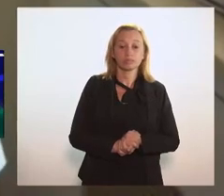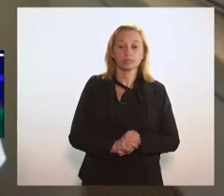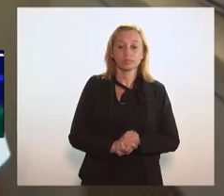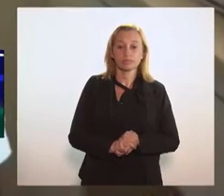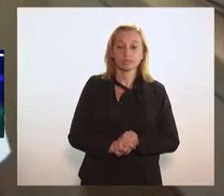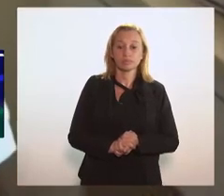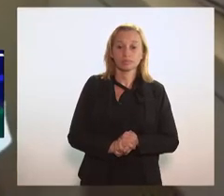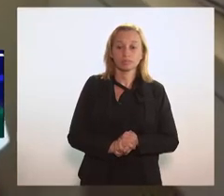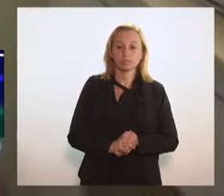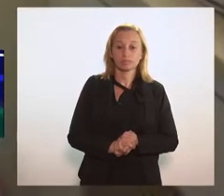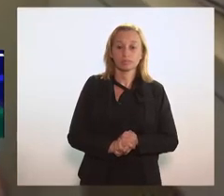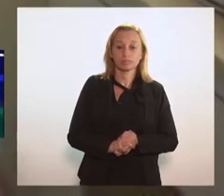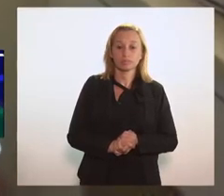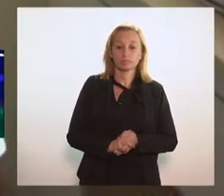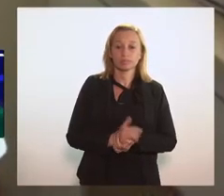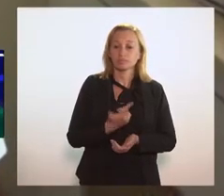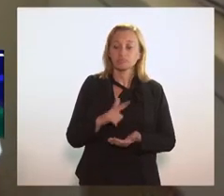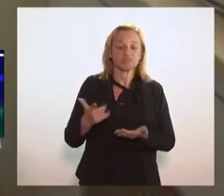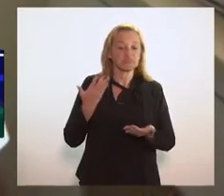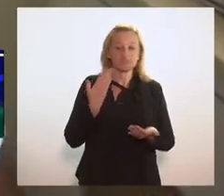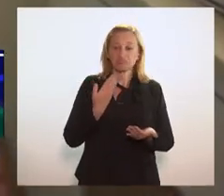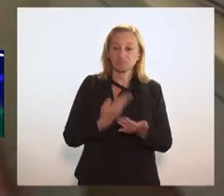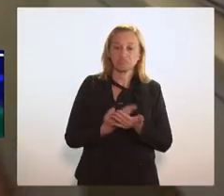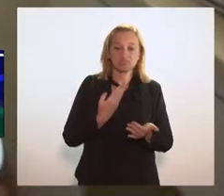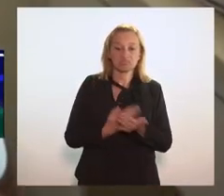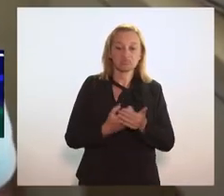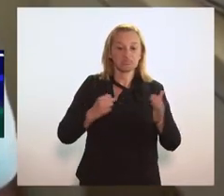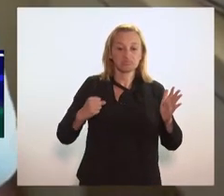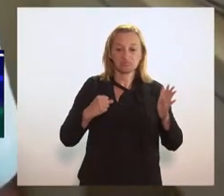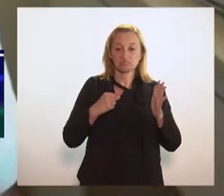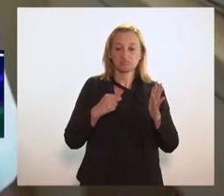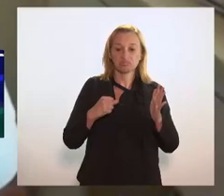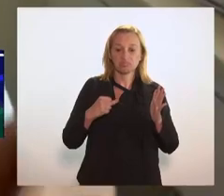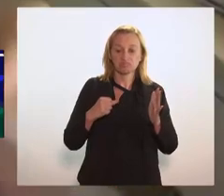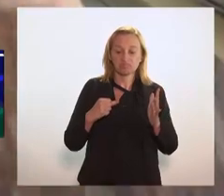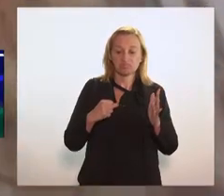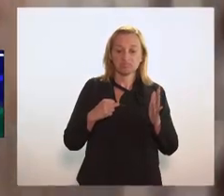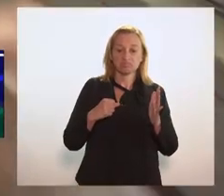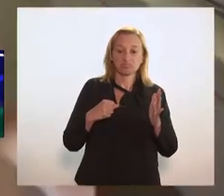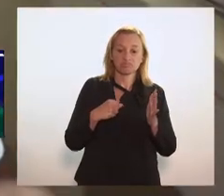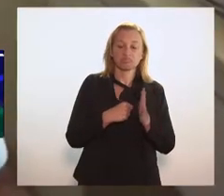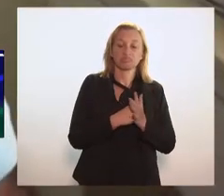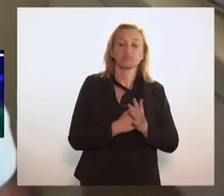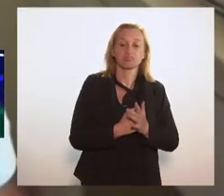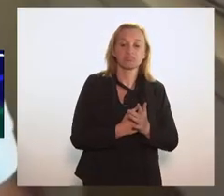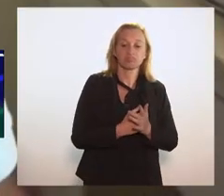além disso, não tem nenhum estudo de impacto na receita. A Firjan